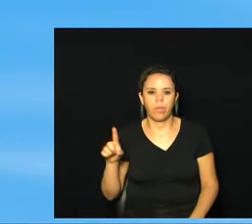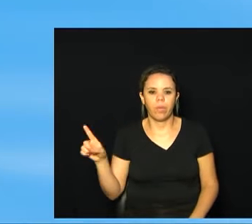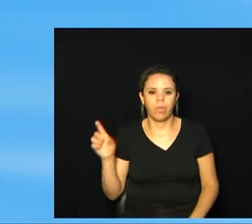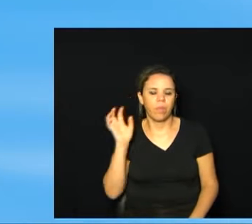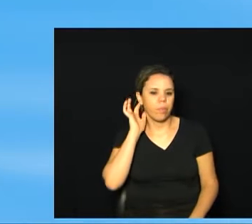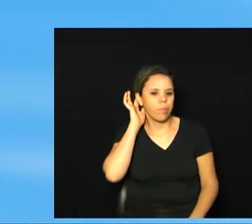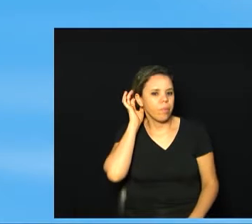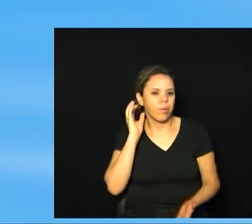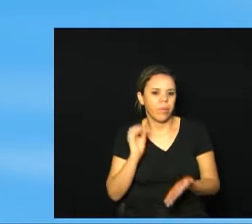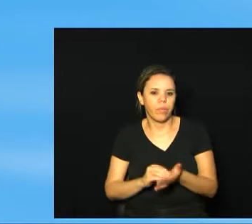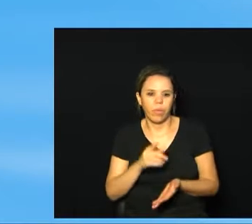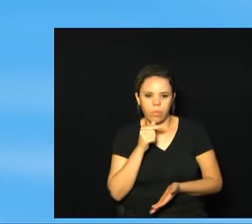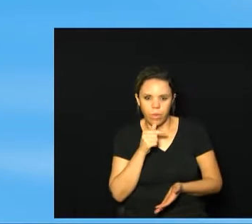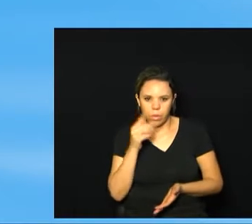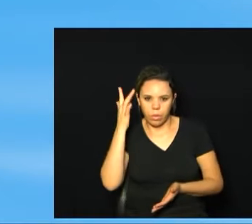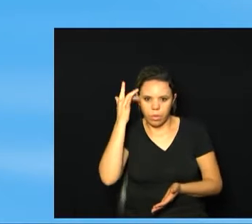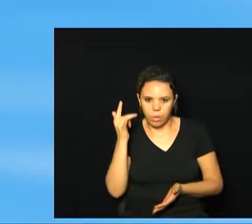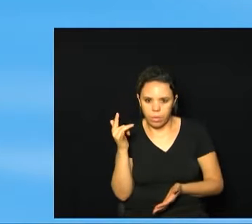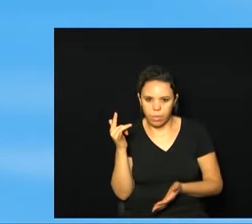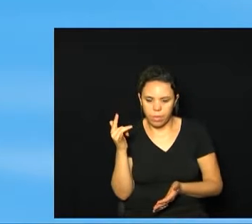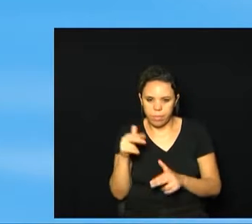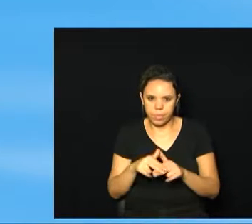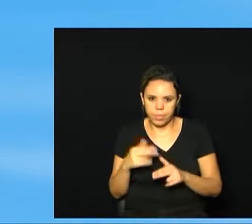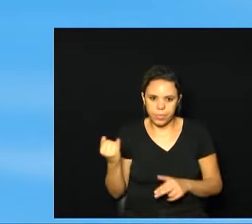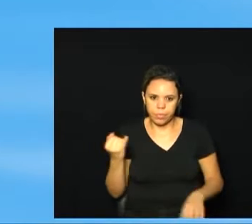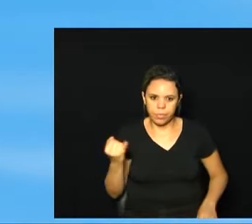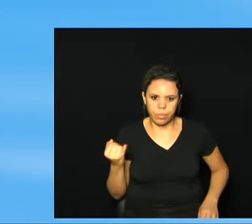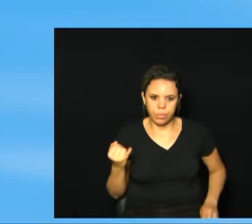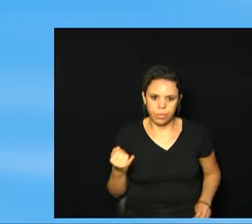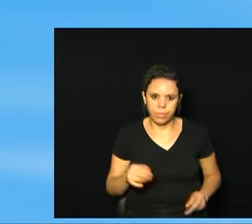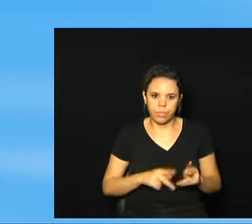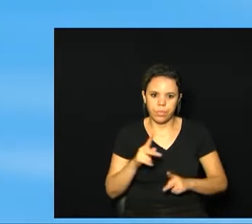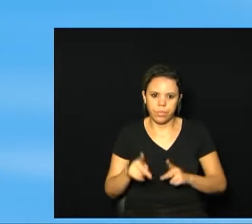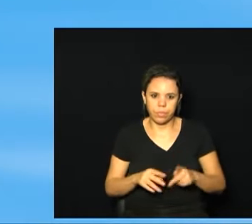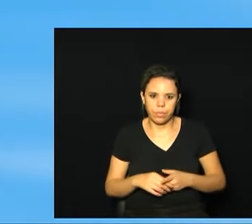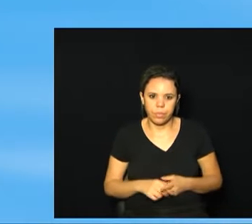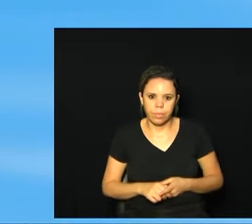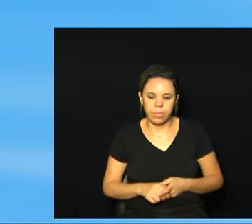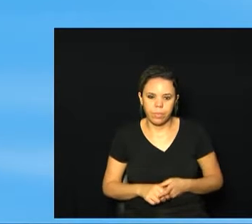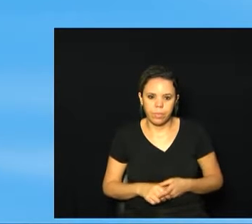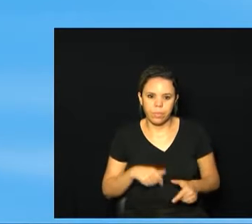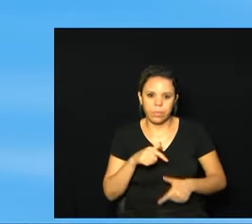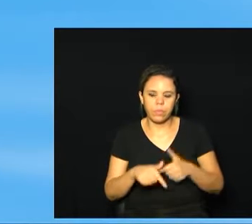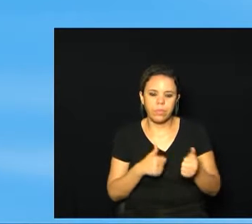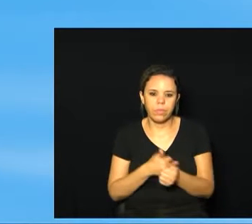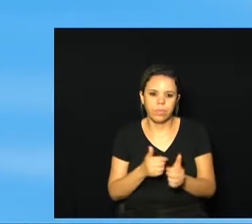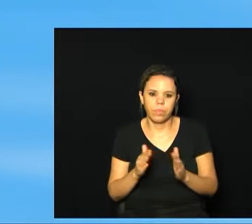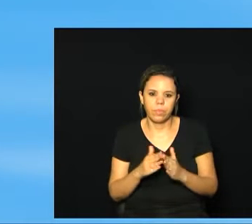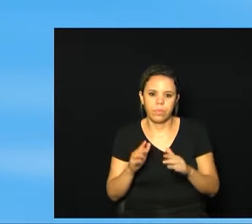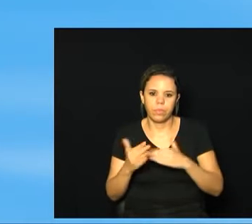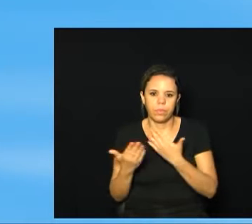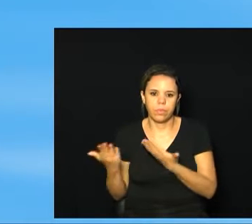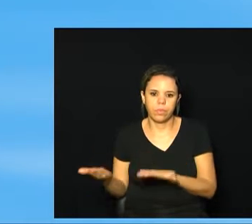bairros ficarão sem água amanhã. Por isso é importante que as pessoas que trabalham ou moram nesses